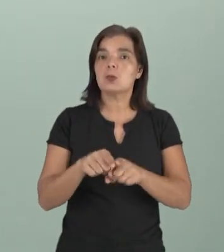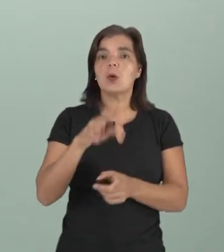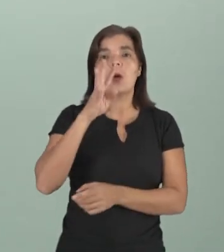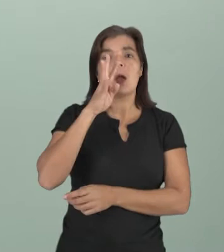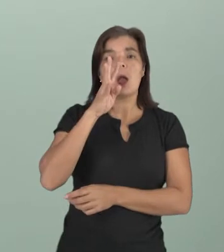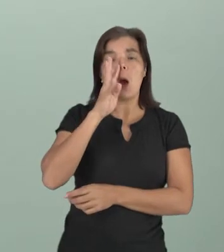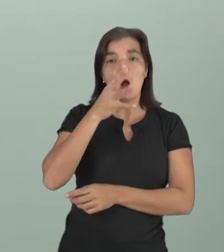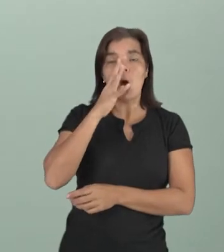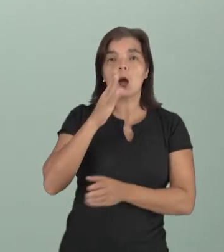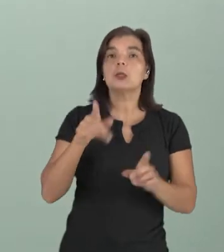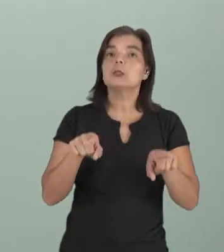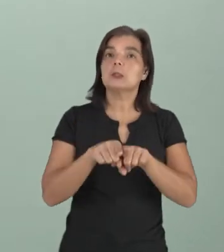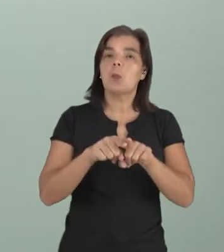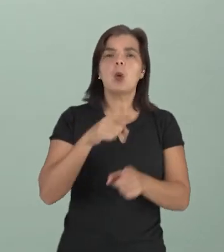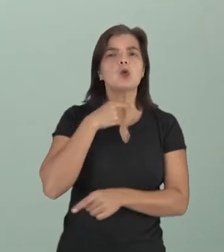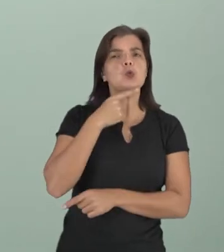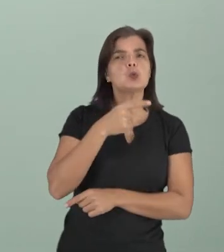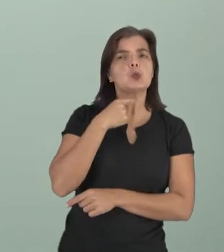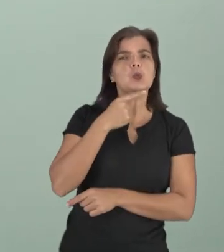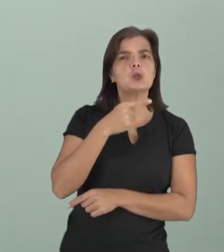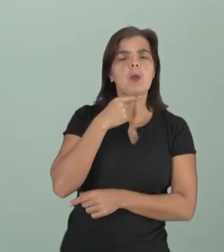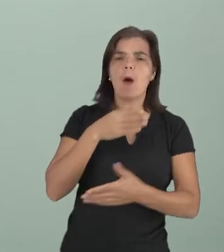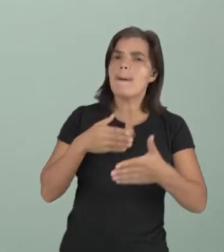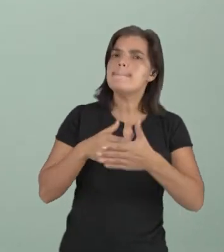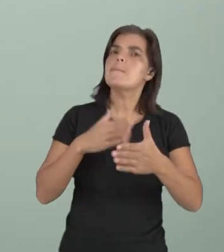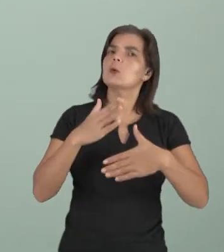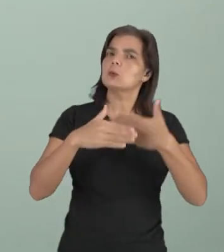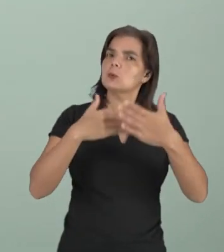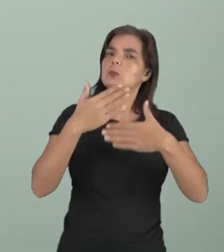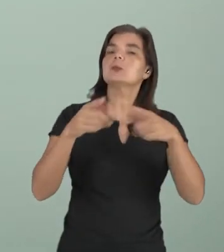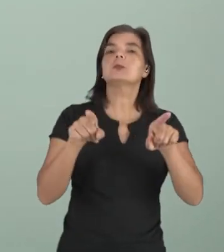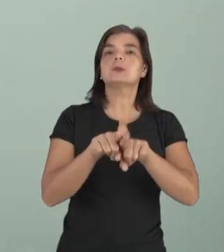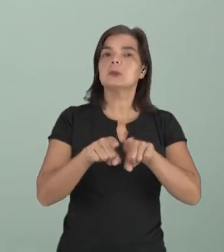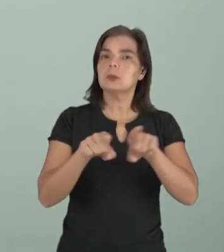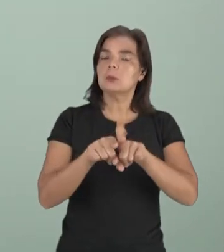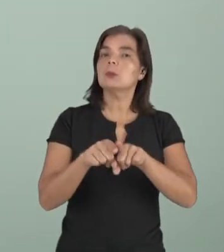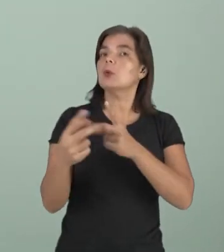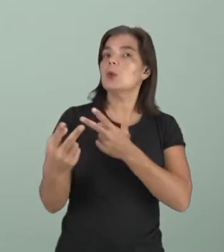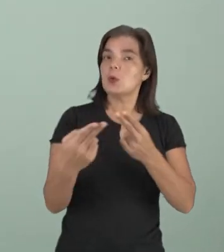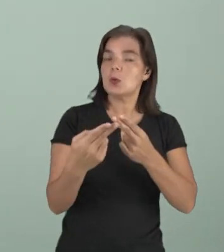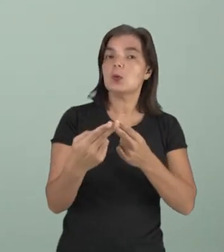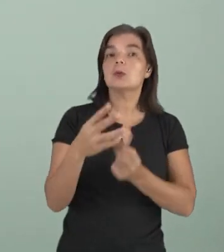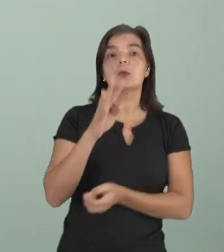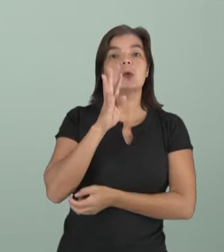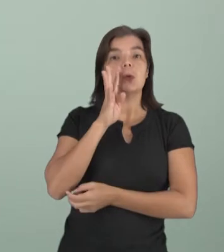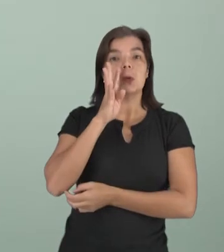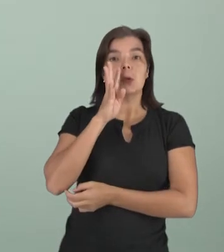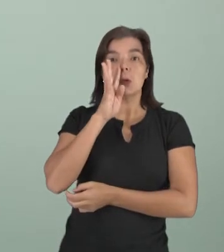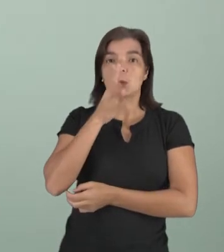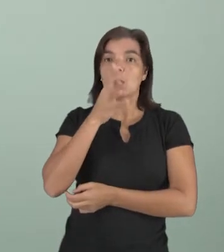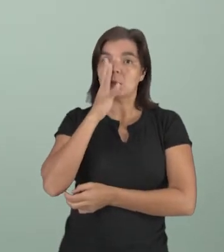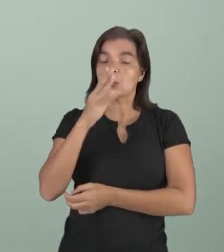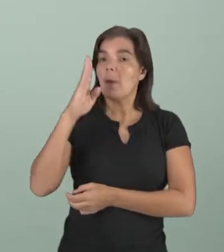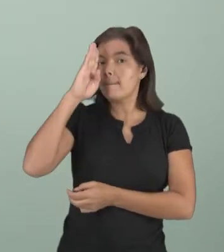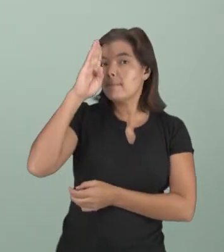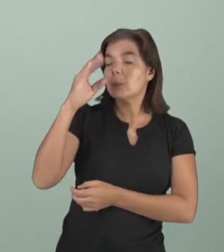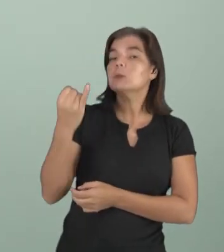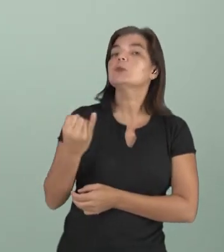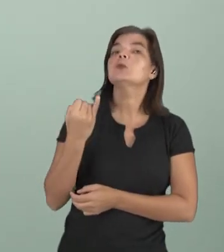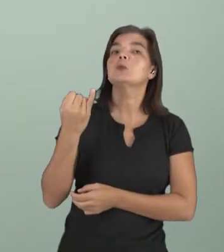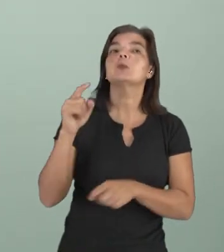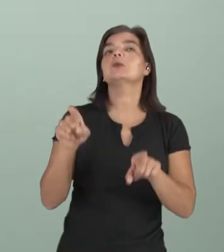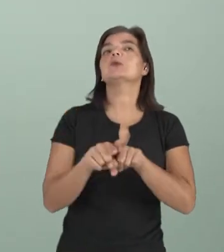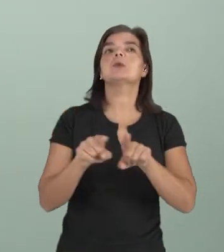o cético também se prende na dúvida e isso impede alcançar o conhecimento. E uma das críticas principais ao